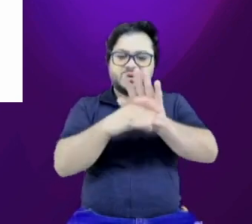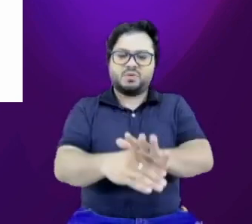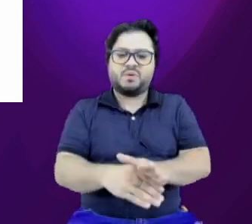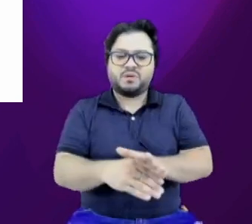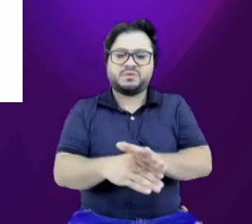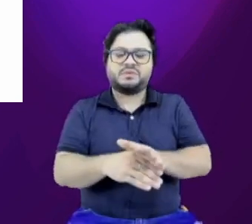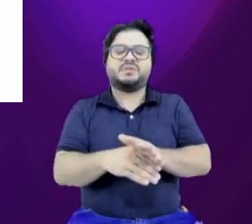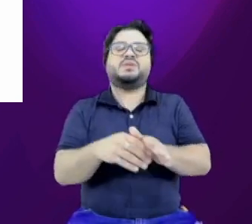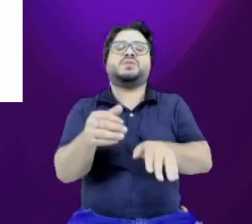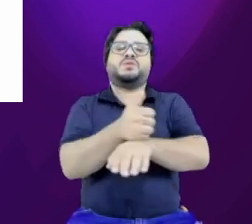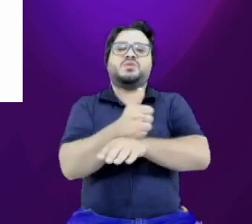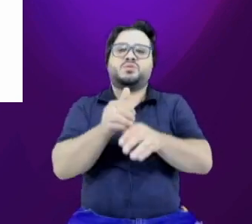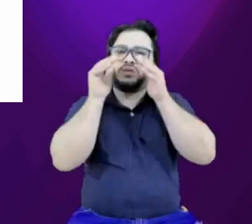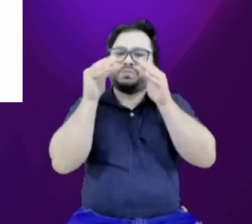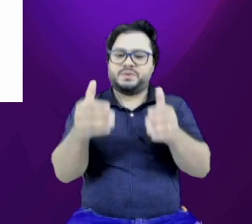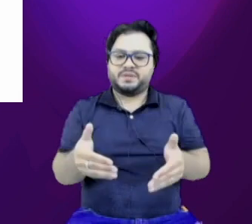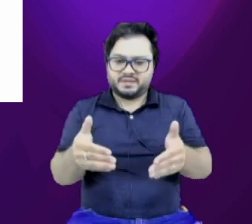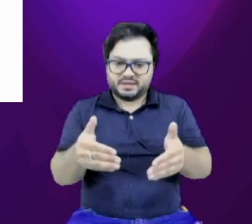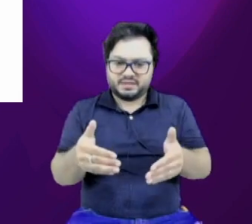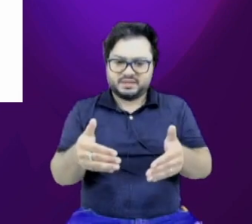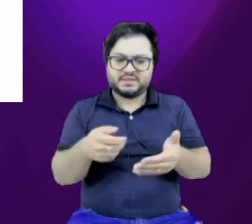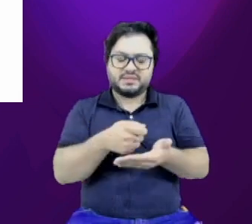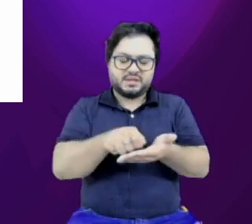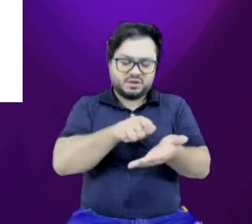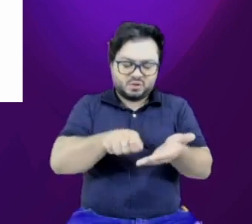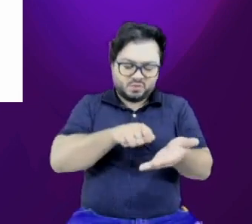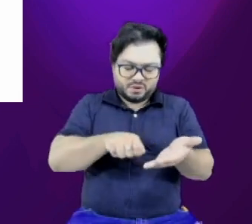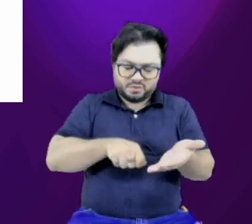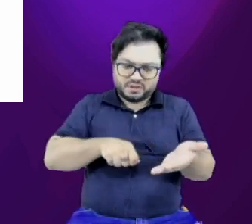do especialista, né, com anotações,